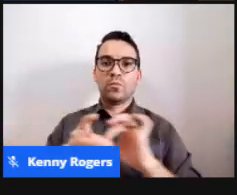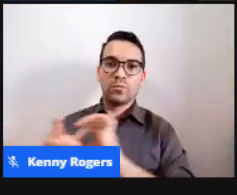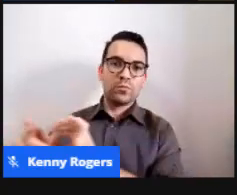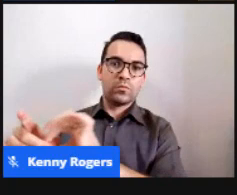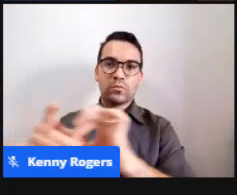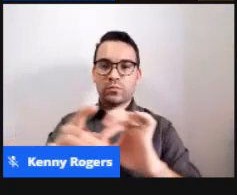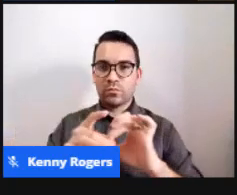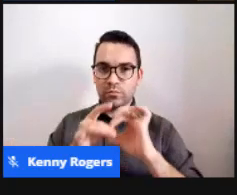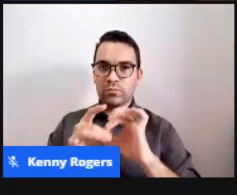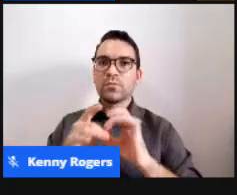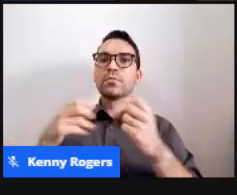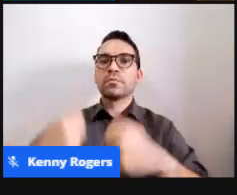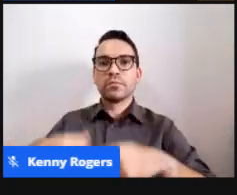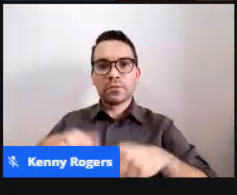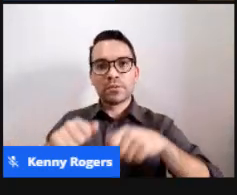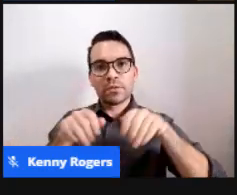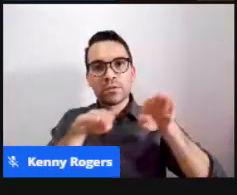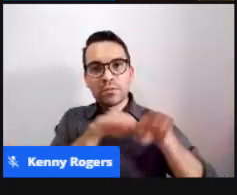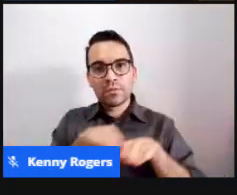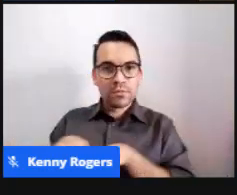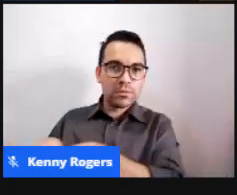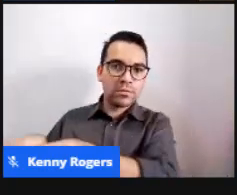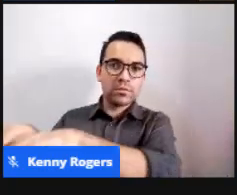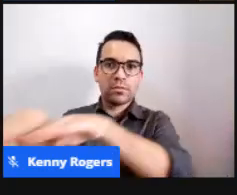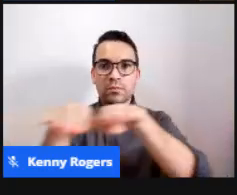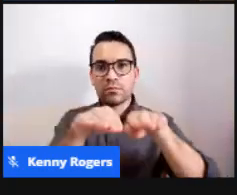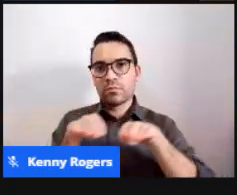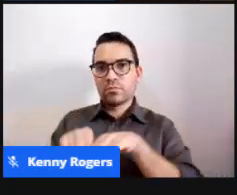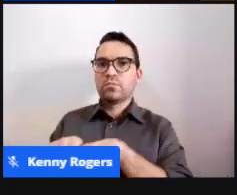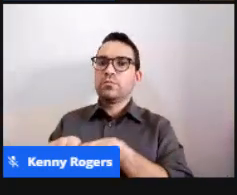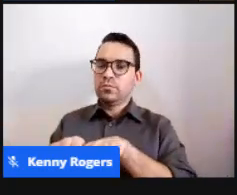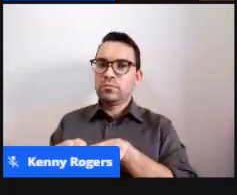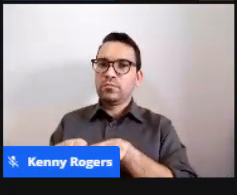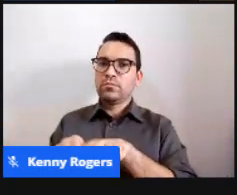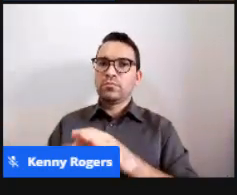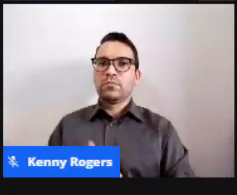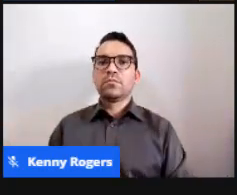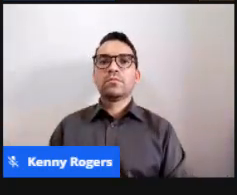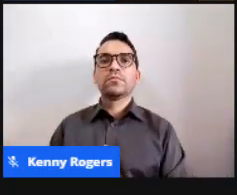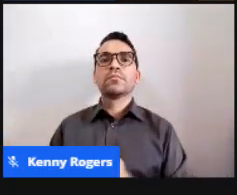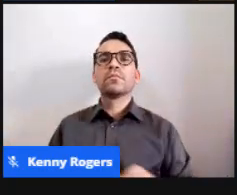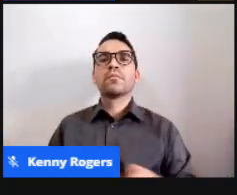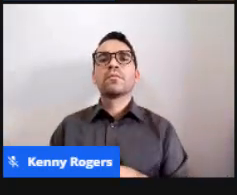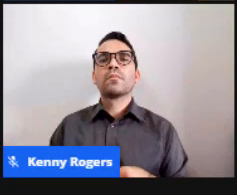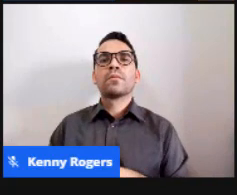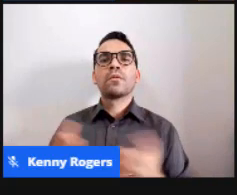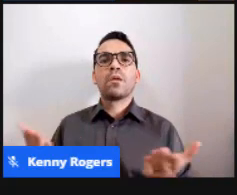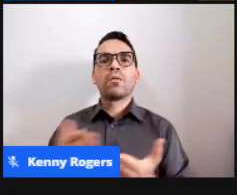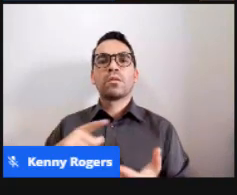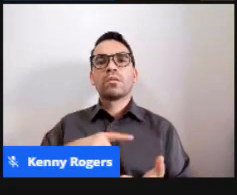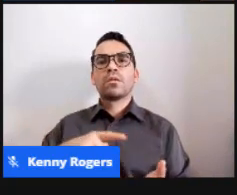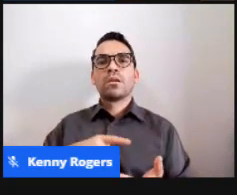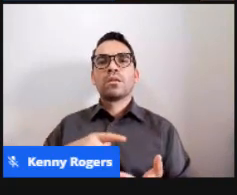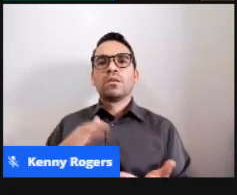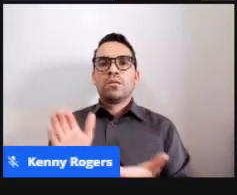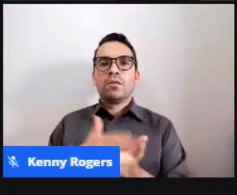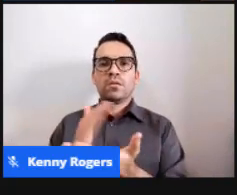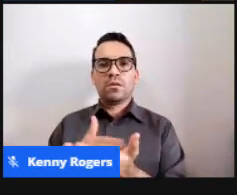ela tem que ter coisas palpáveis para ela também falar. E vocês têm agora o caderno base. Então,